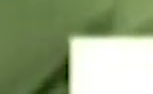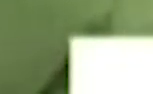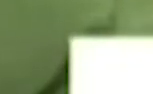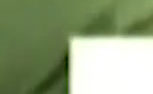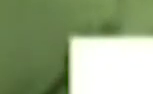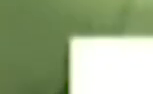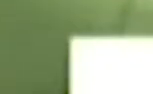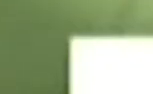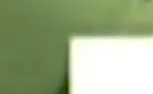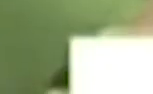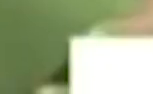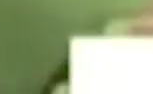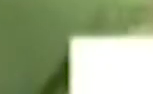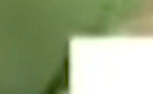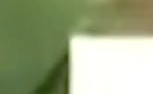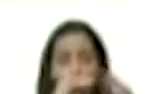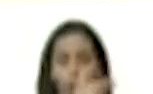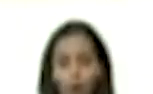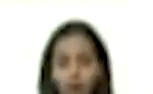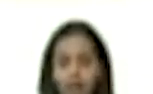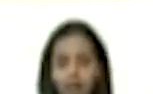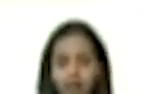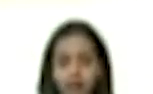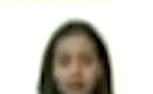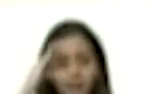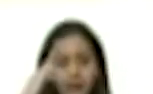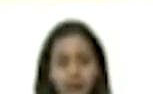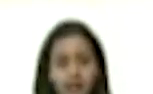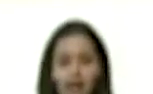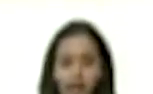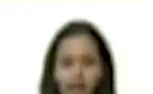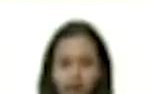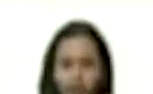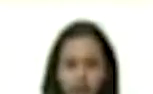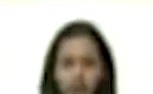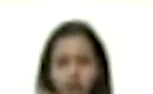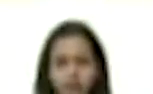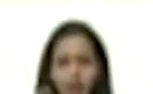governo do presidente Donald Trump considera que o segundo mandato dele é ilegítimo pelos